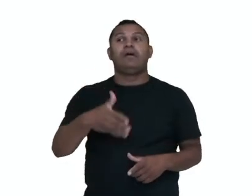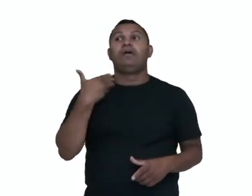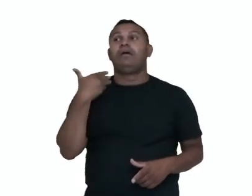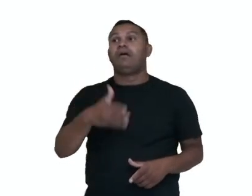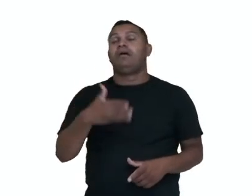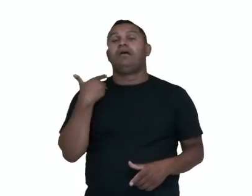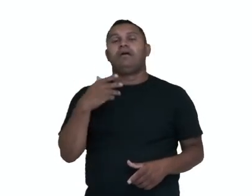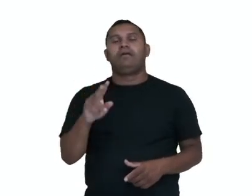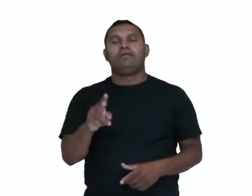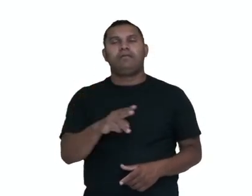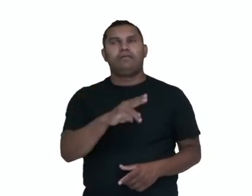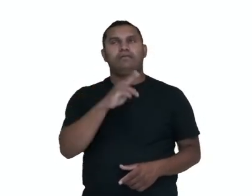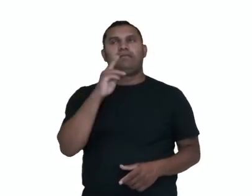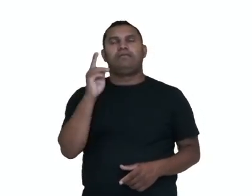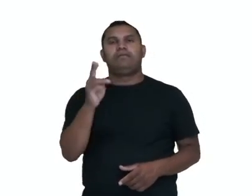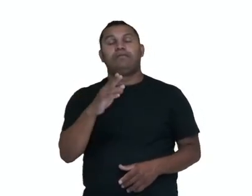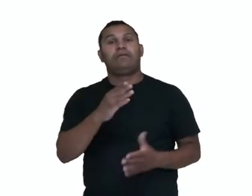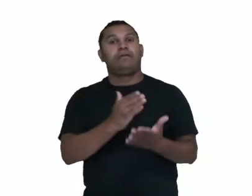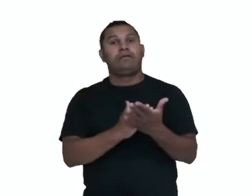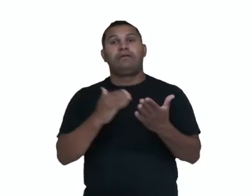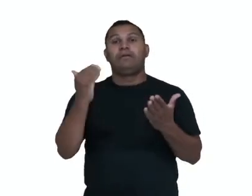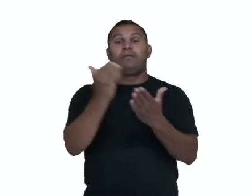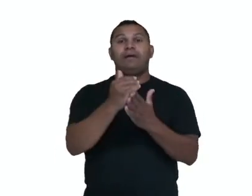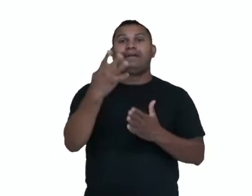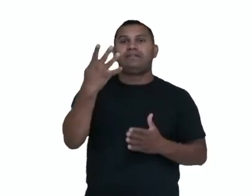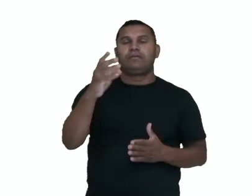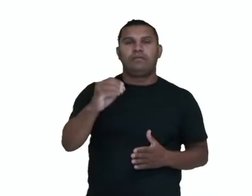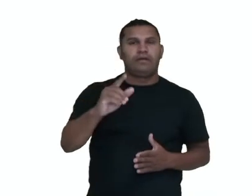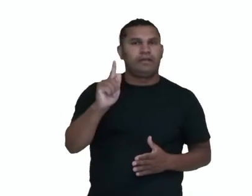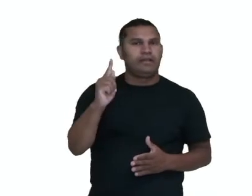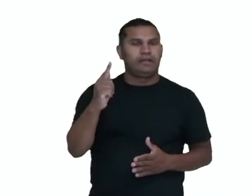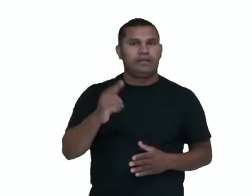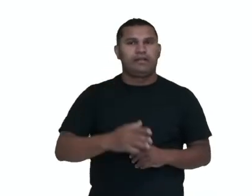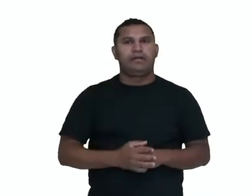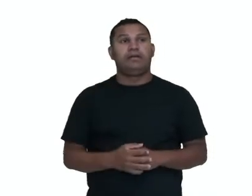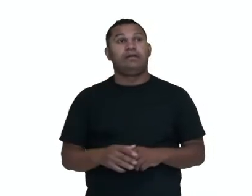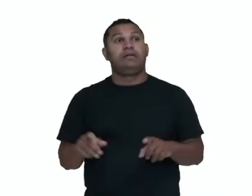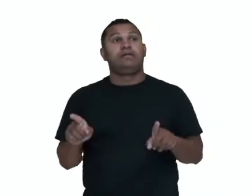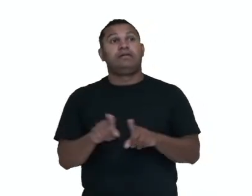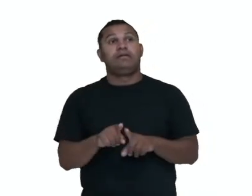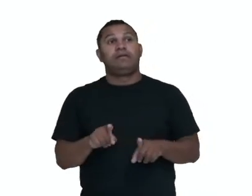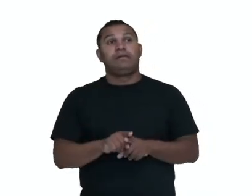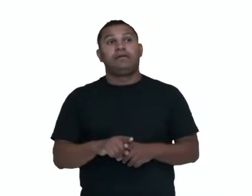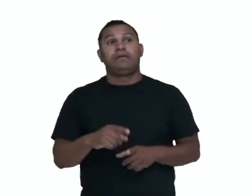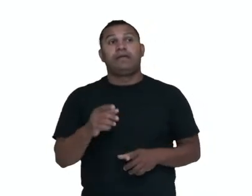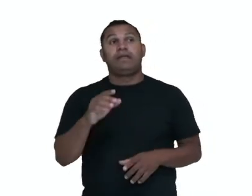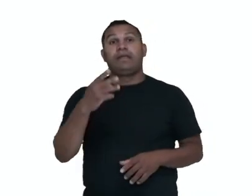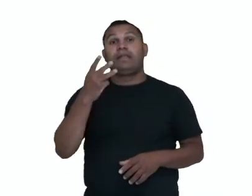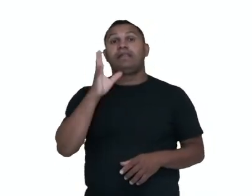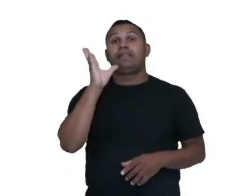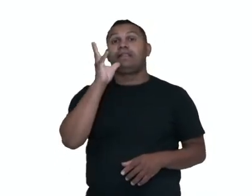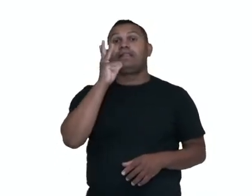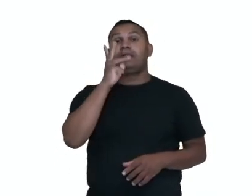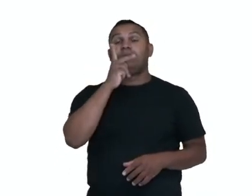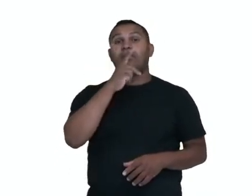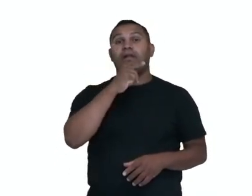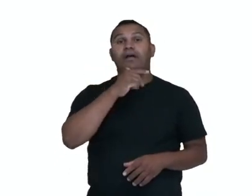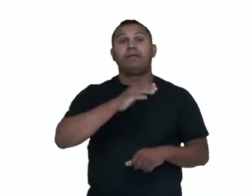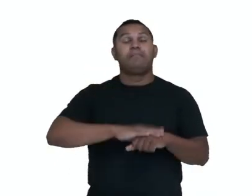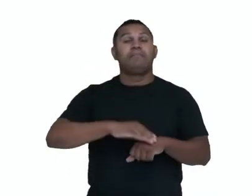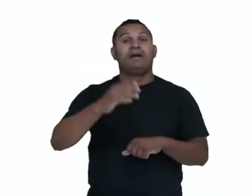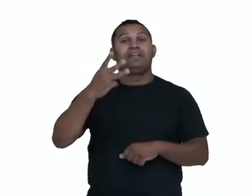facilmente passava dos 40 graus, numa viagem que demorava de 30 a 45 dias, com água e